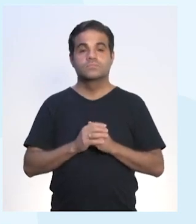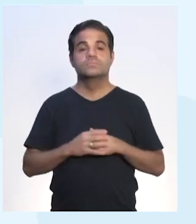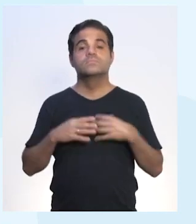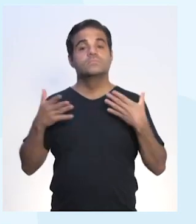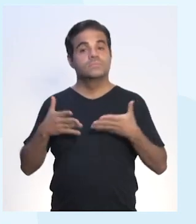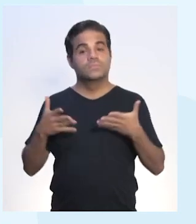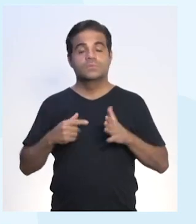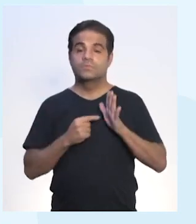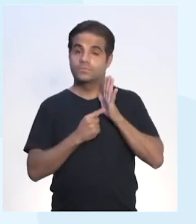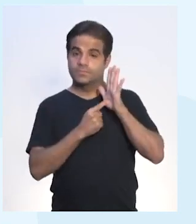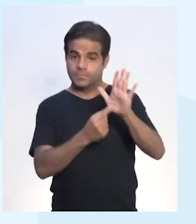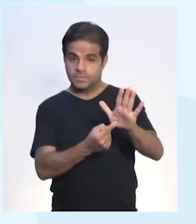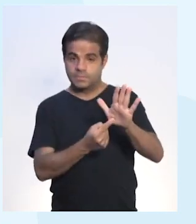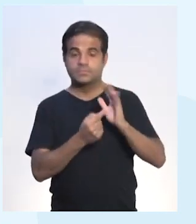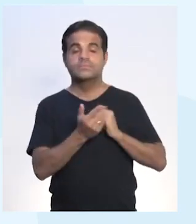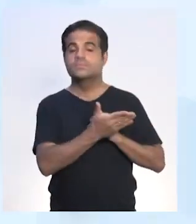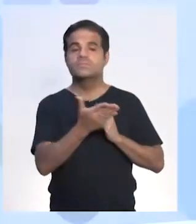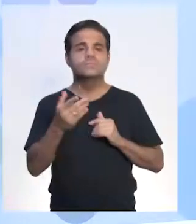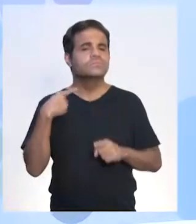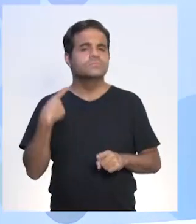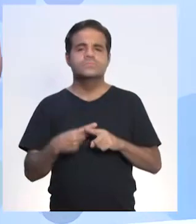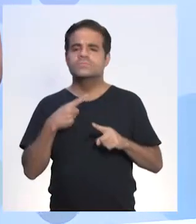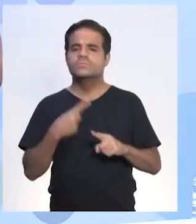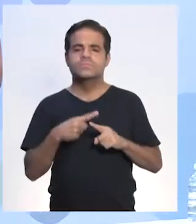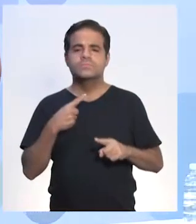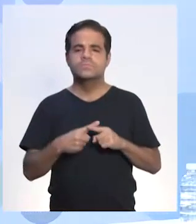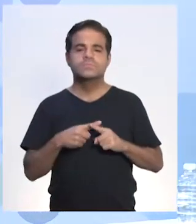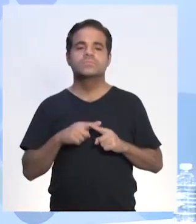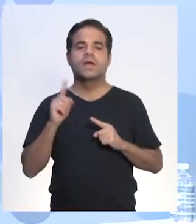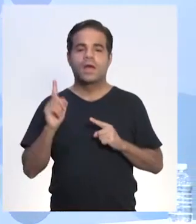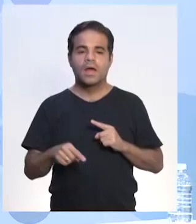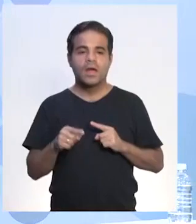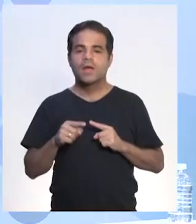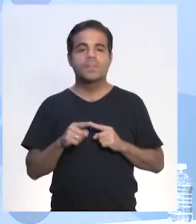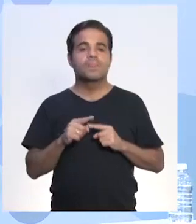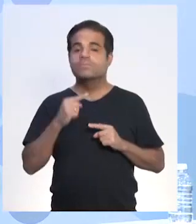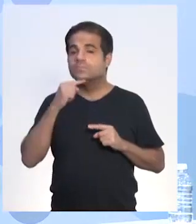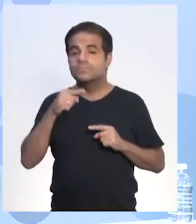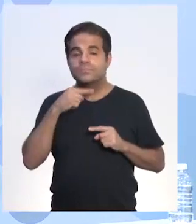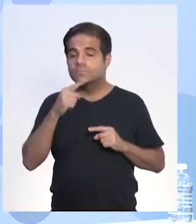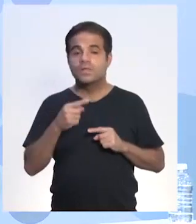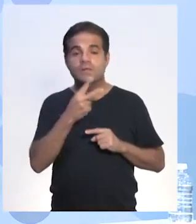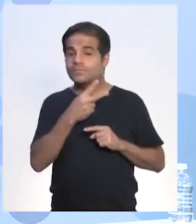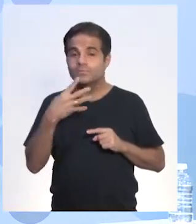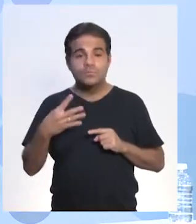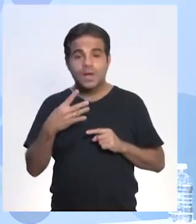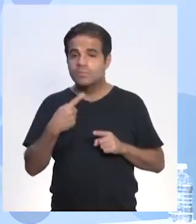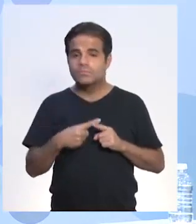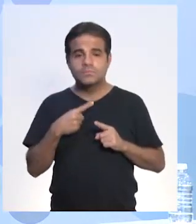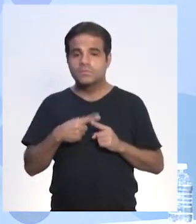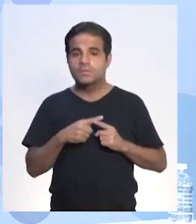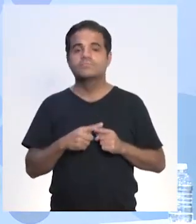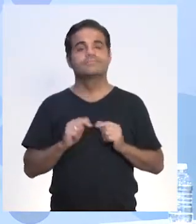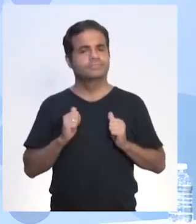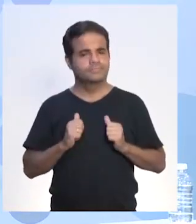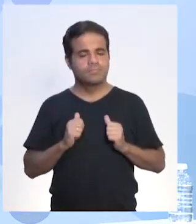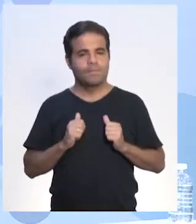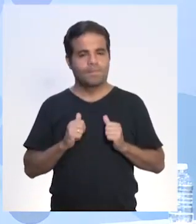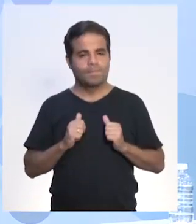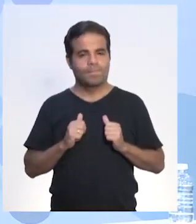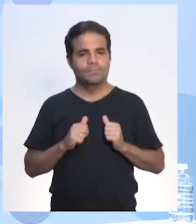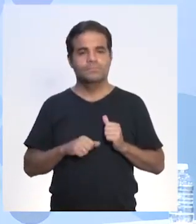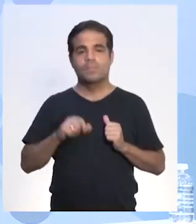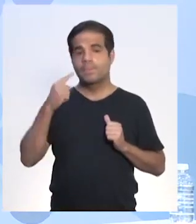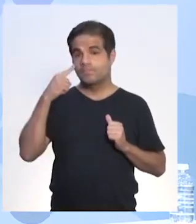Agora eu vou mostrar para vocês por que que não dá as 24. Bom,